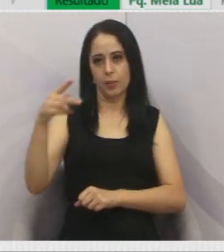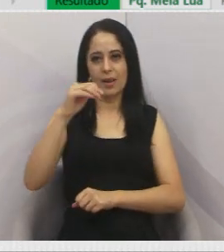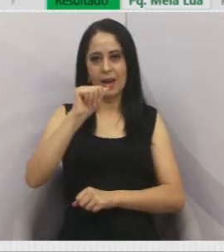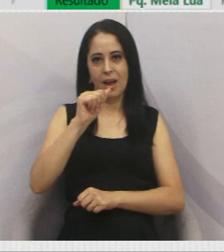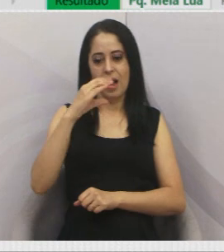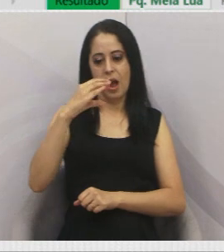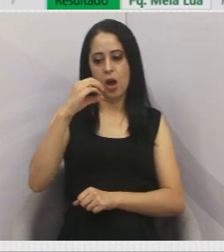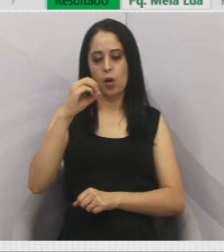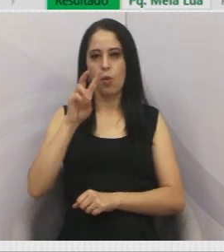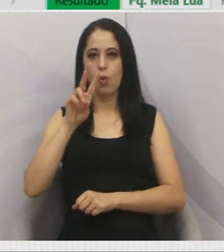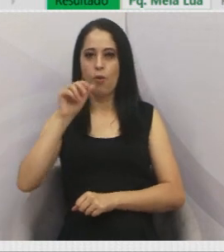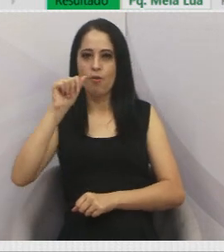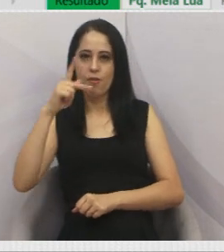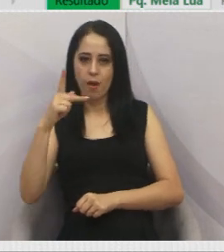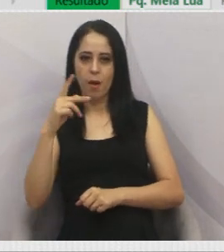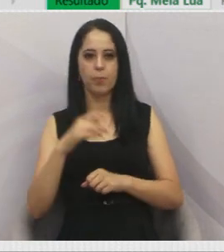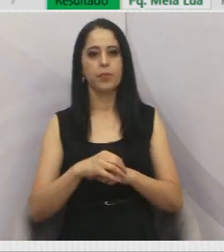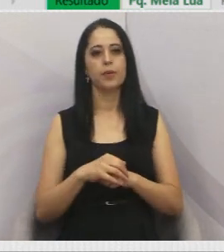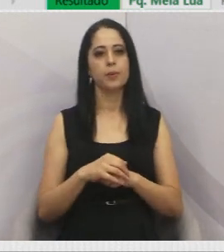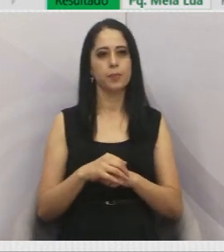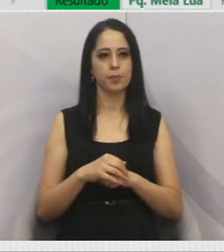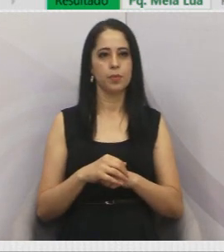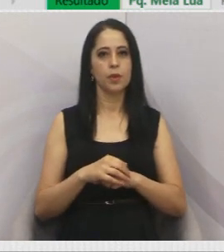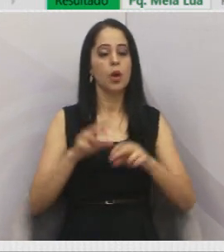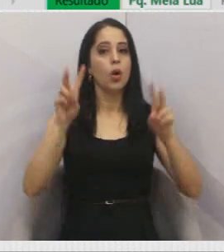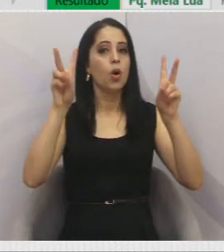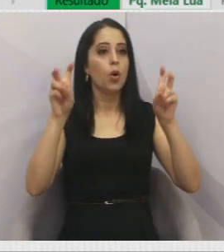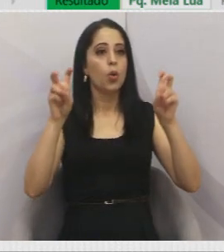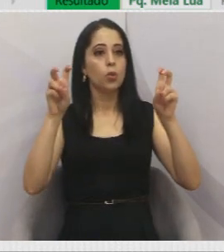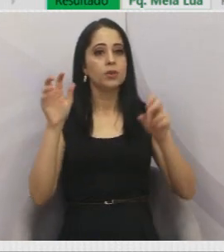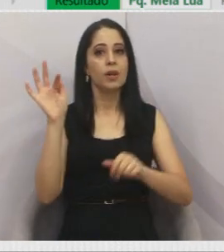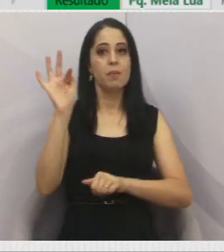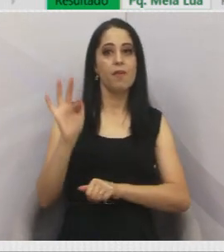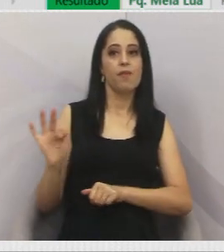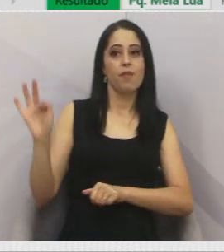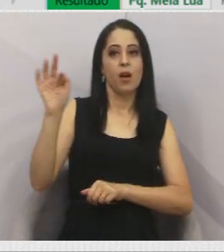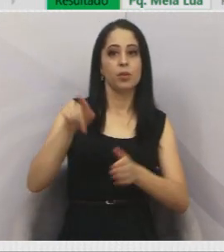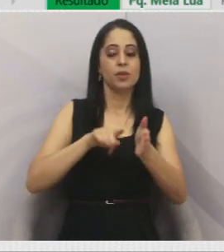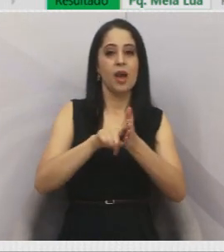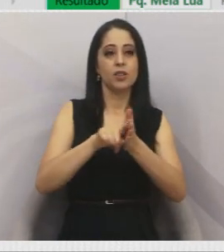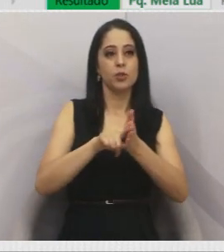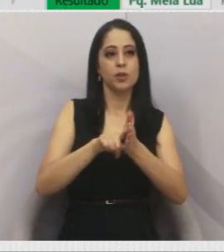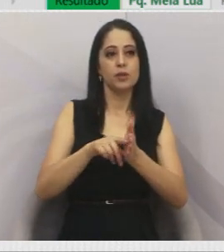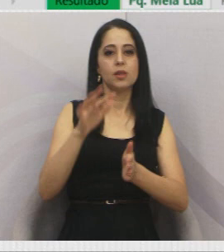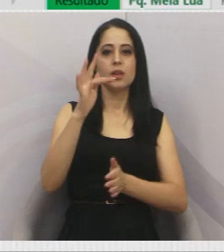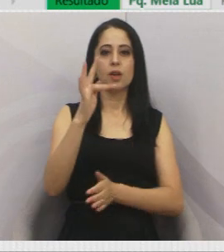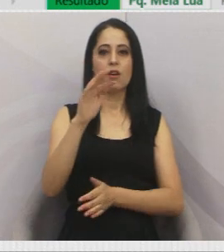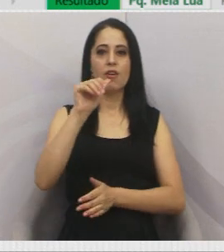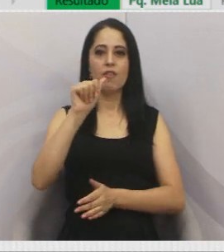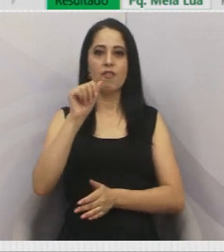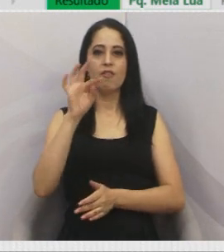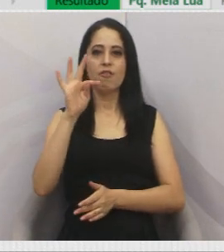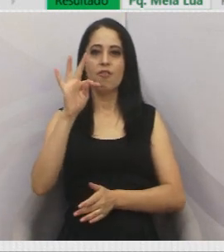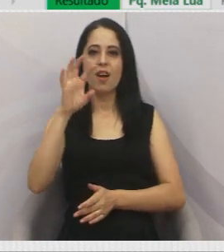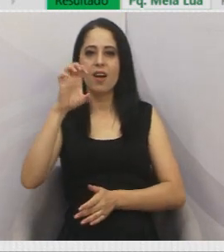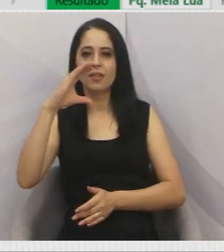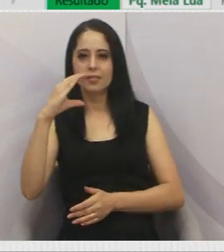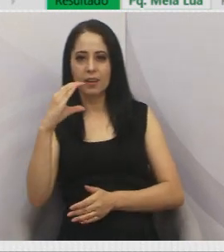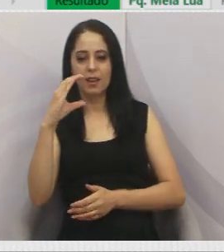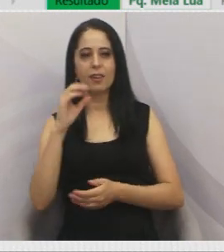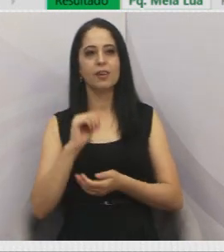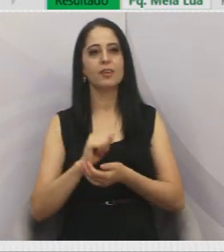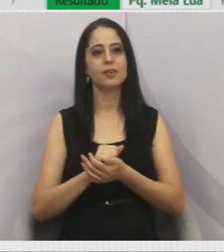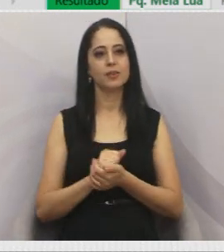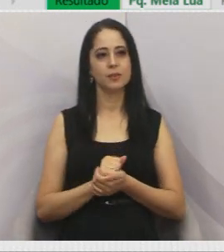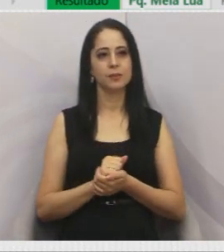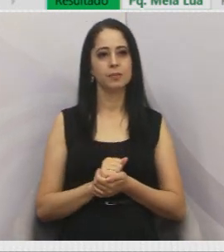Convap. No segmento entidades acadêmicas e de pesquisas, um voto para a Faculdade de Tecnologia, Professor Francisco